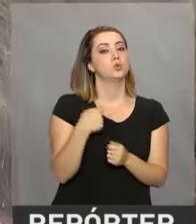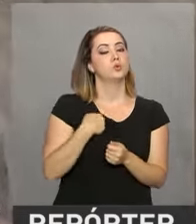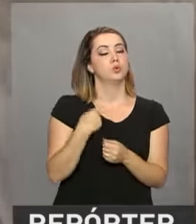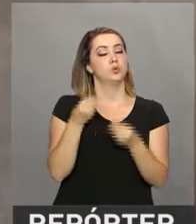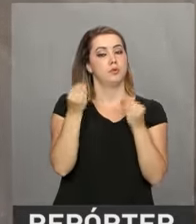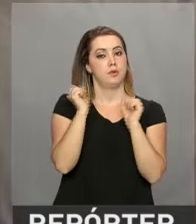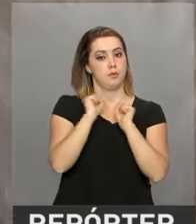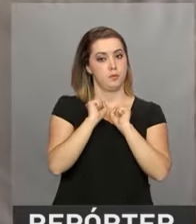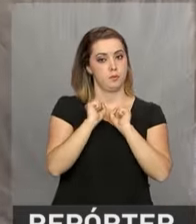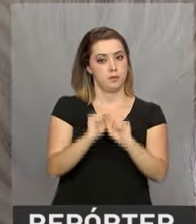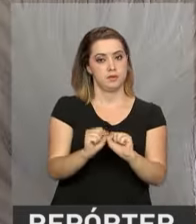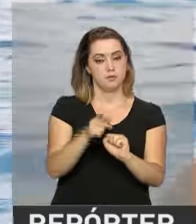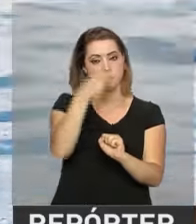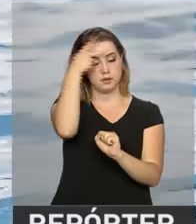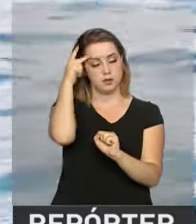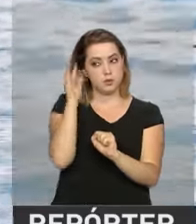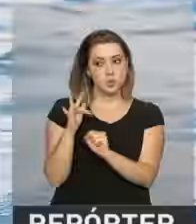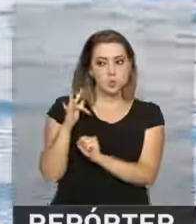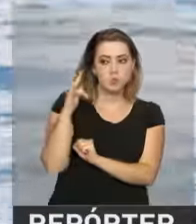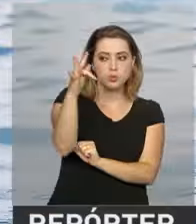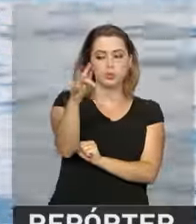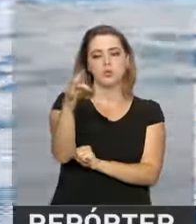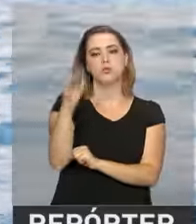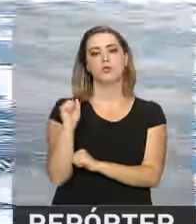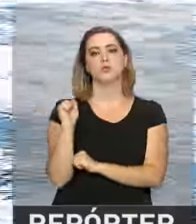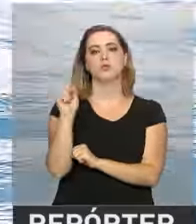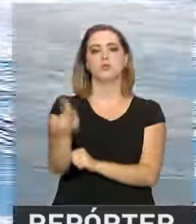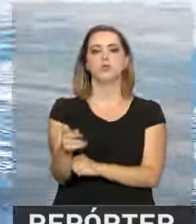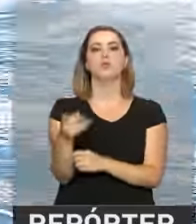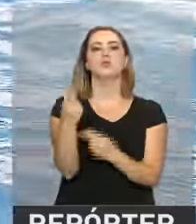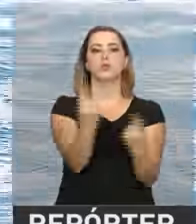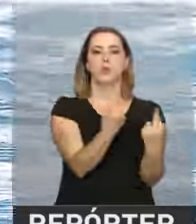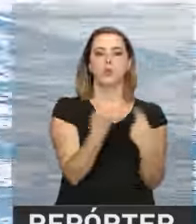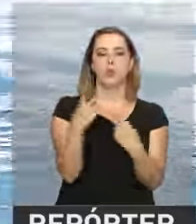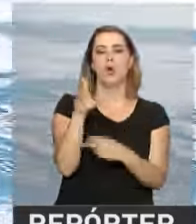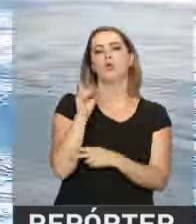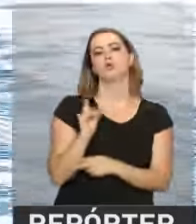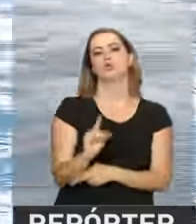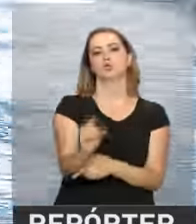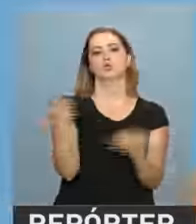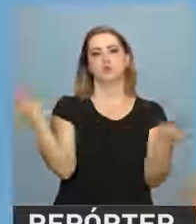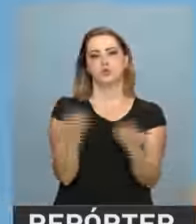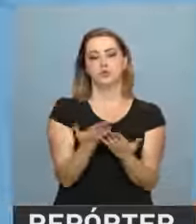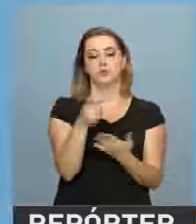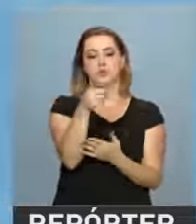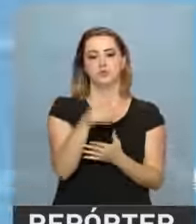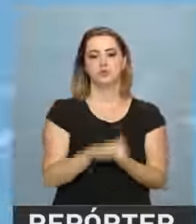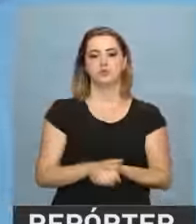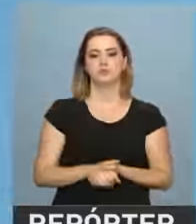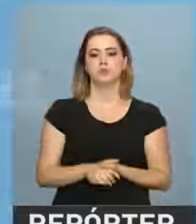os futuros aposentados no país possam ter o mesmo direito que a professora graça Feris